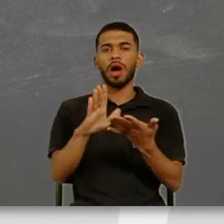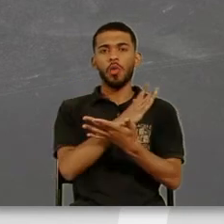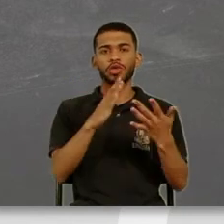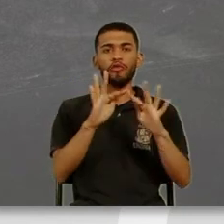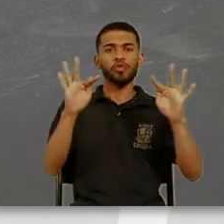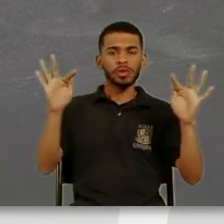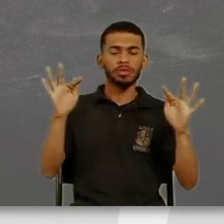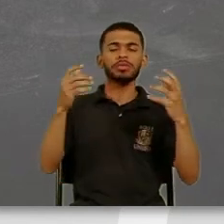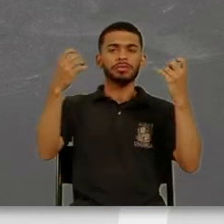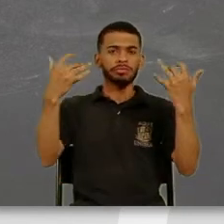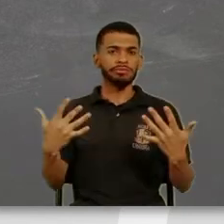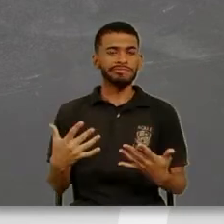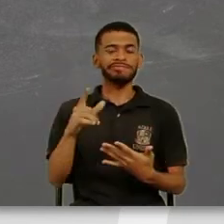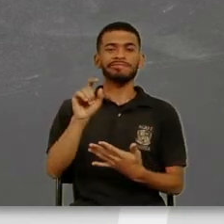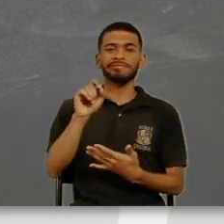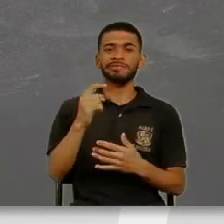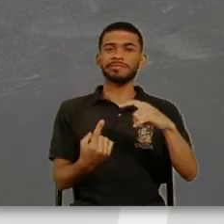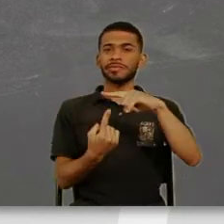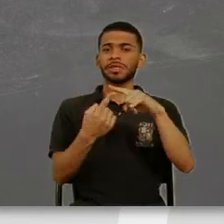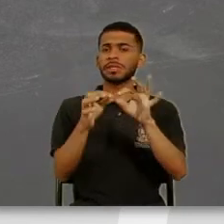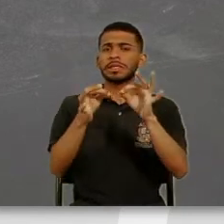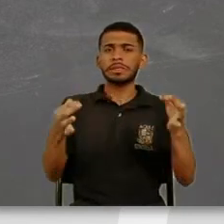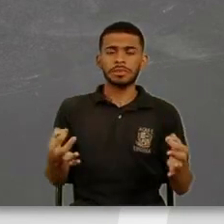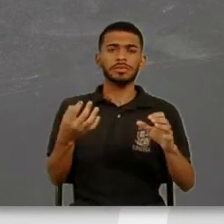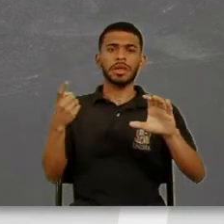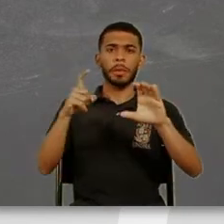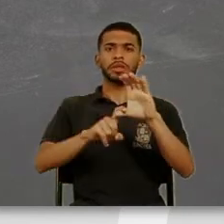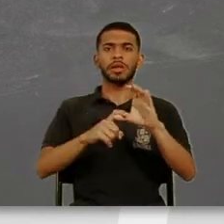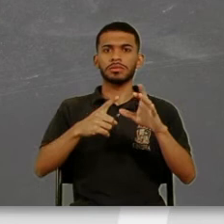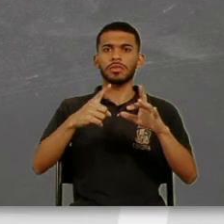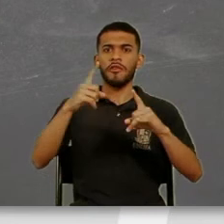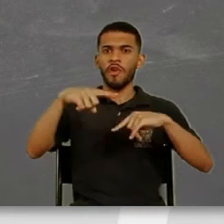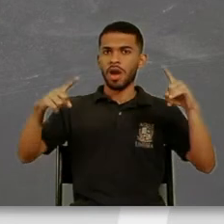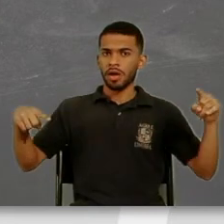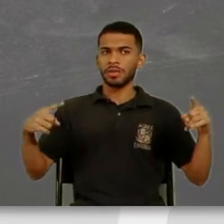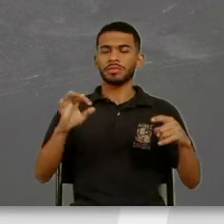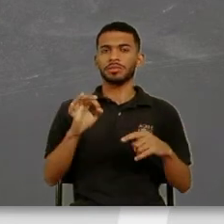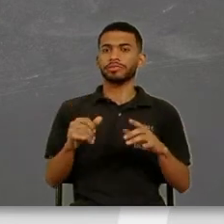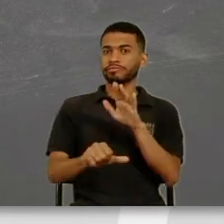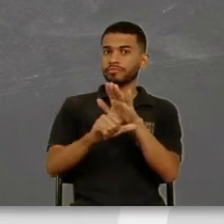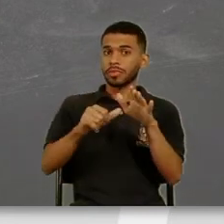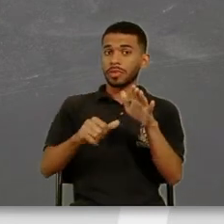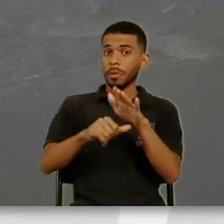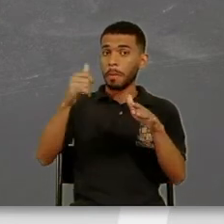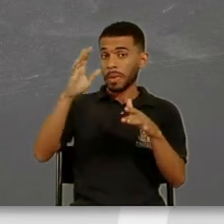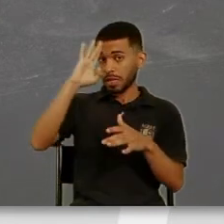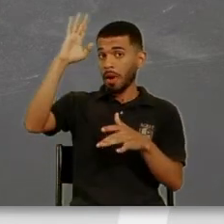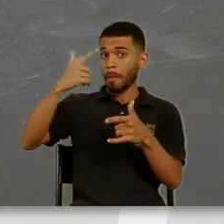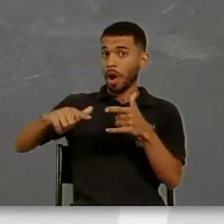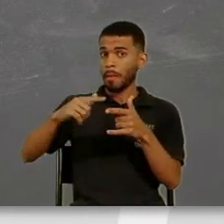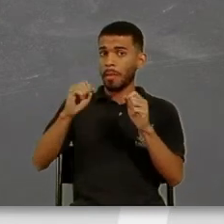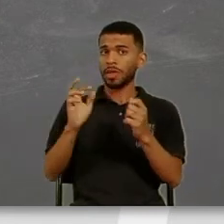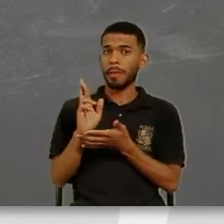que descrevem o tipo mais simples de dependência entre as variáveis e muitos problemas eles podem ser representados por